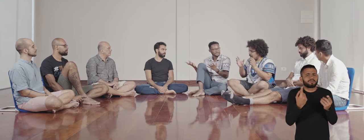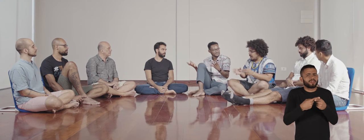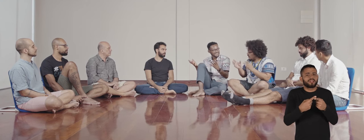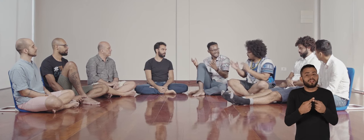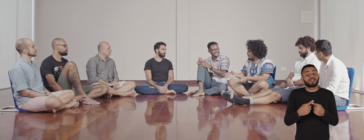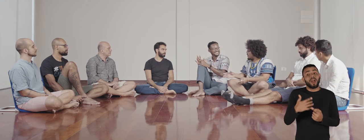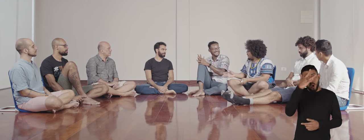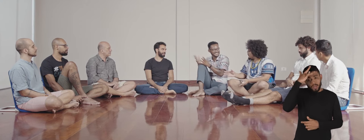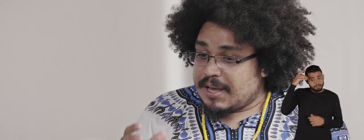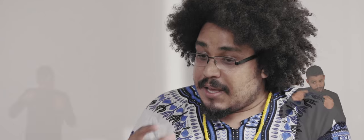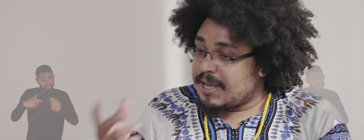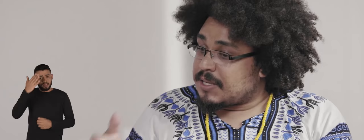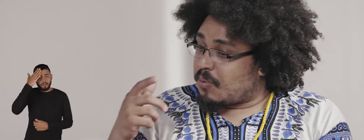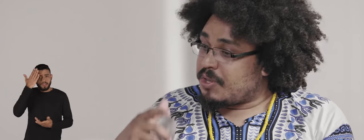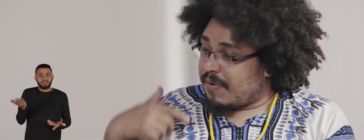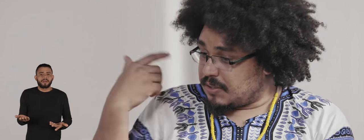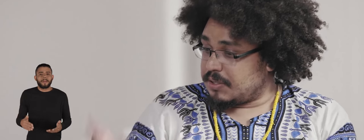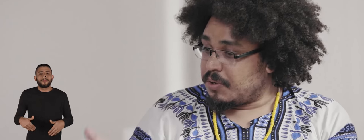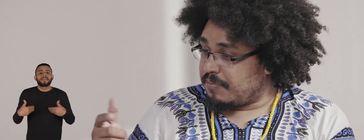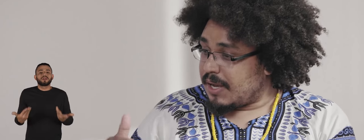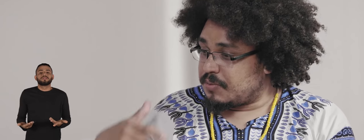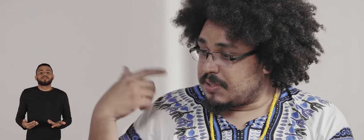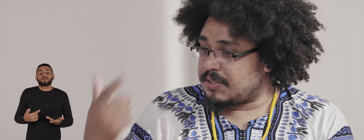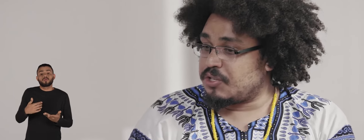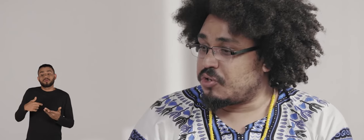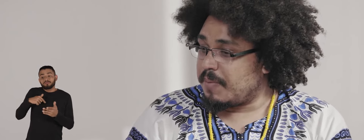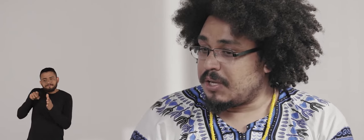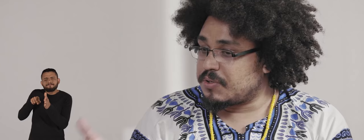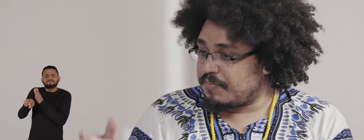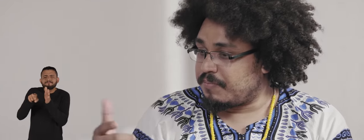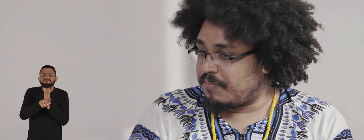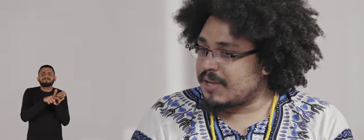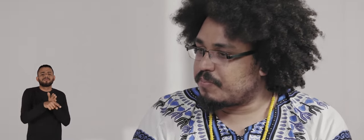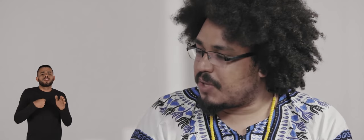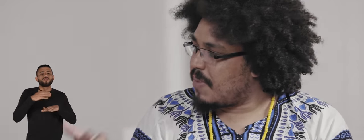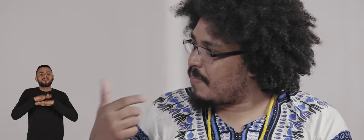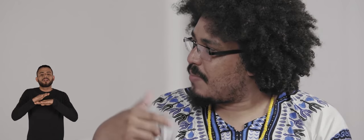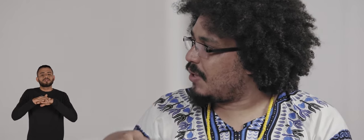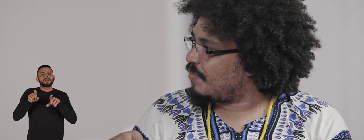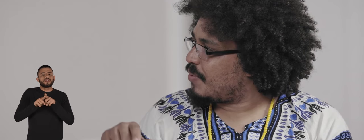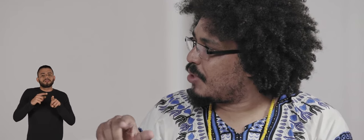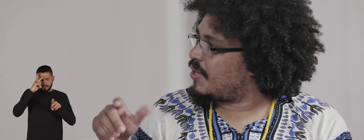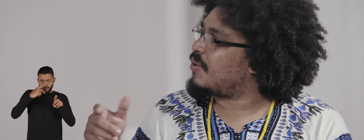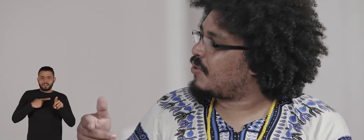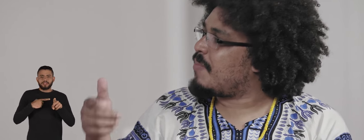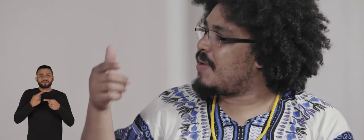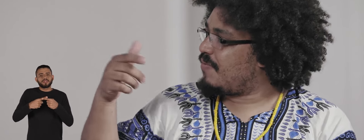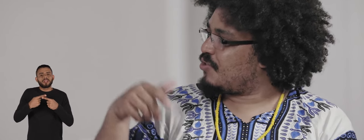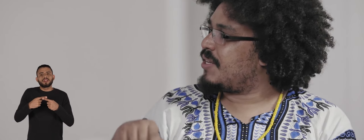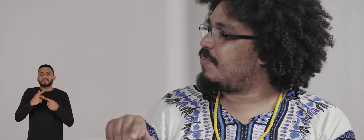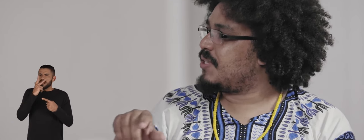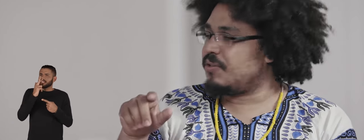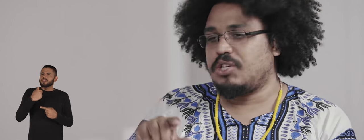não, alguém tem que saber. E aí, quando eu faço esses questionamentos, eu faço também pra mim. Porque eu